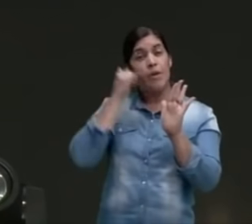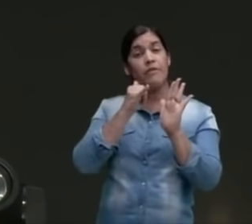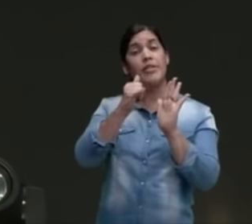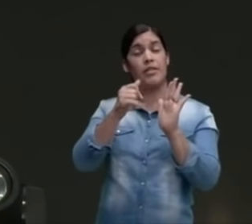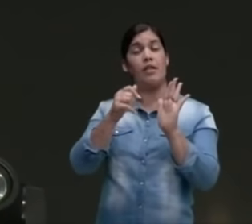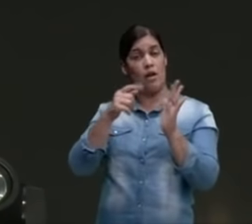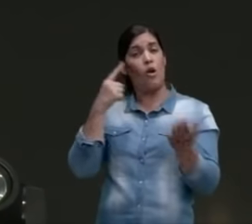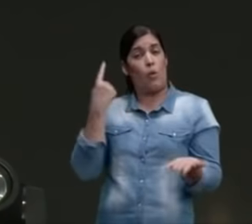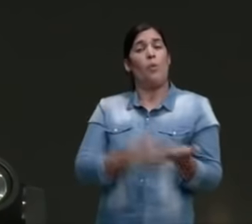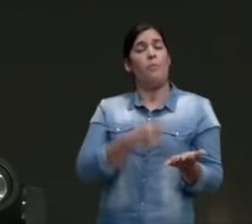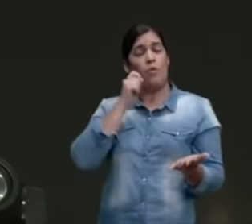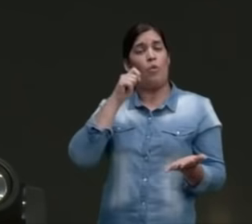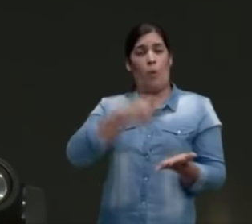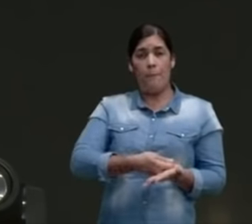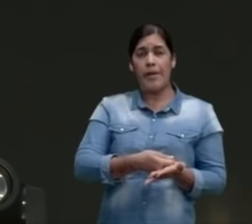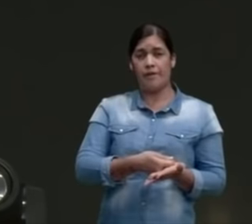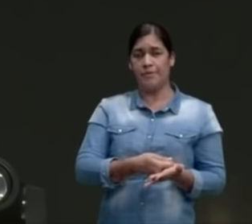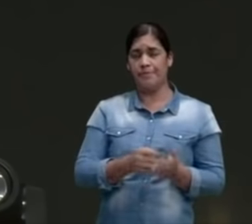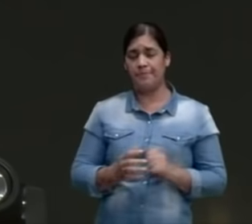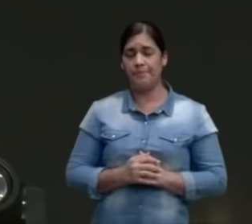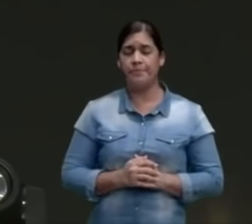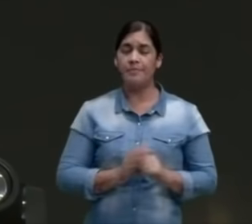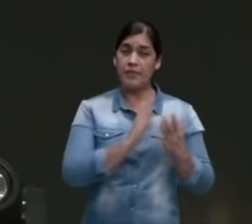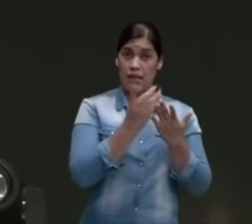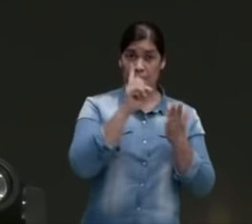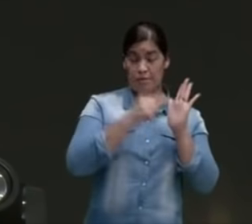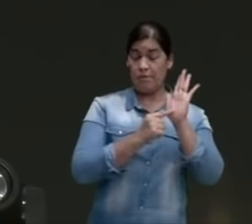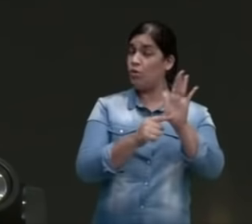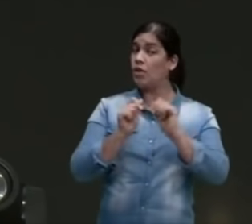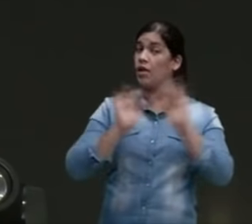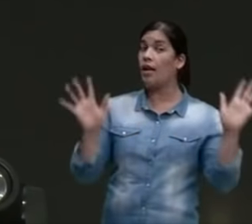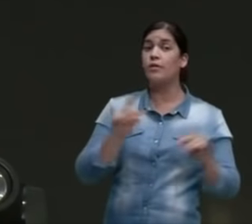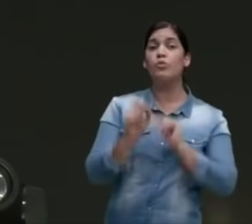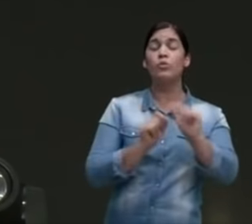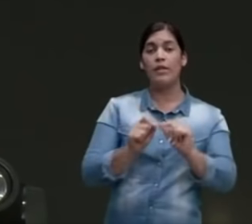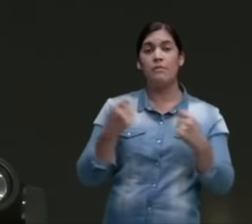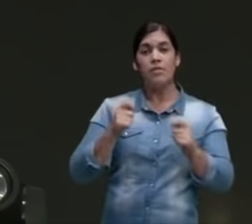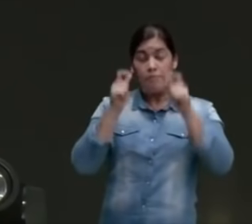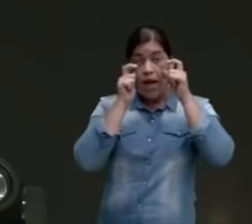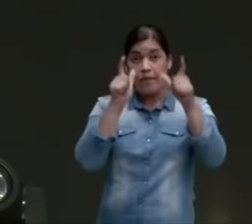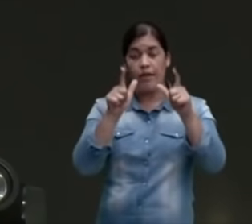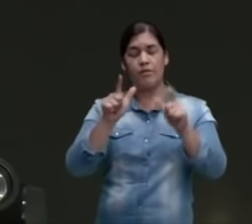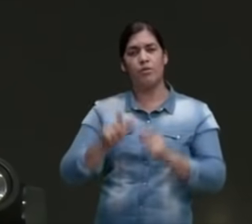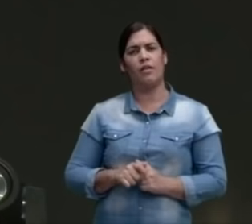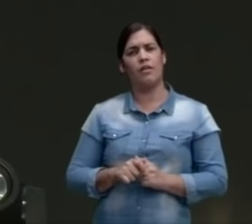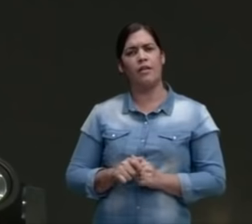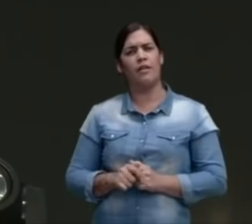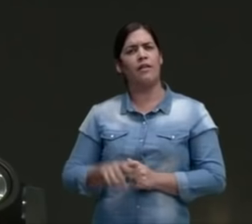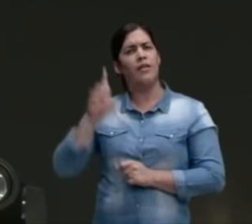cumprindo. E o que a Bíblia deixa claro é o seguinte: nos últimos tempos, nós temos que ficar atentos aos sinais, ao que